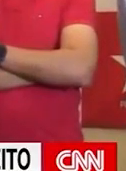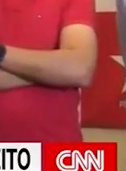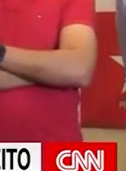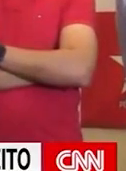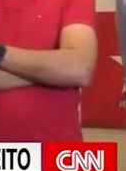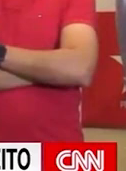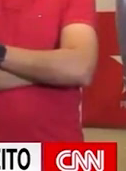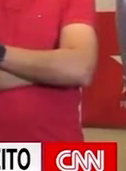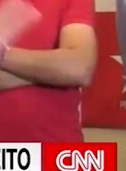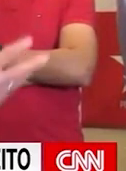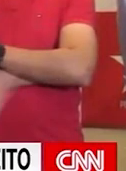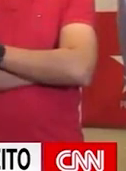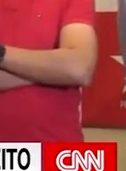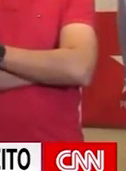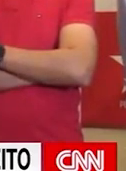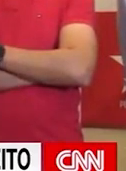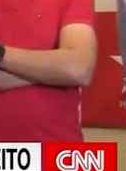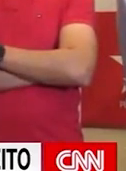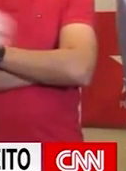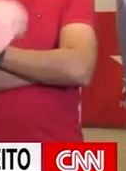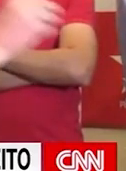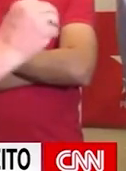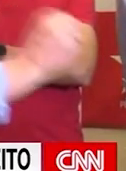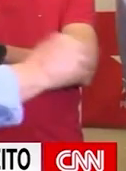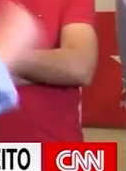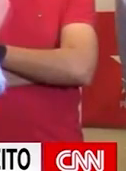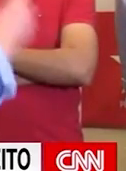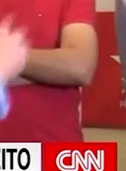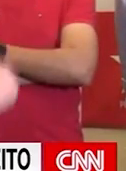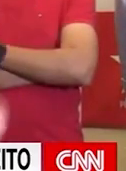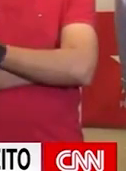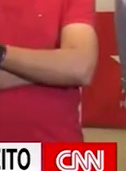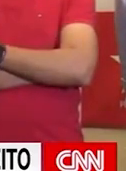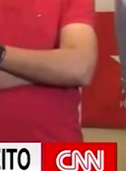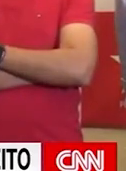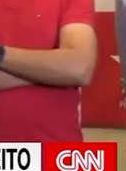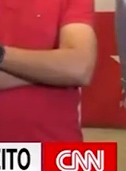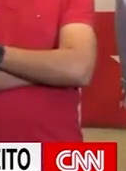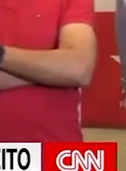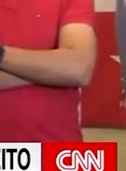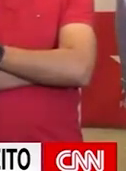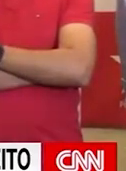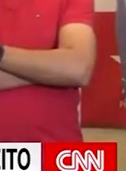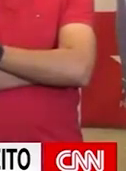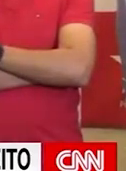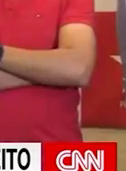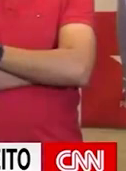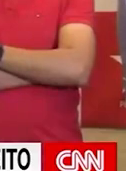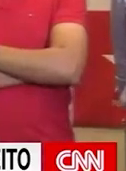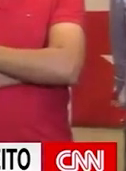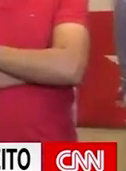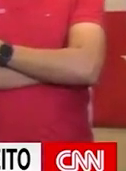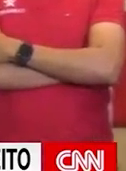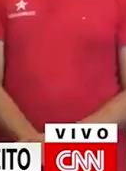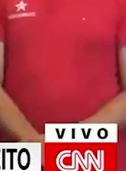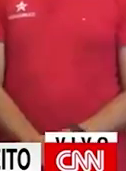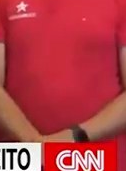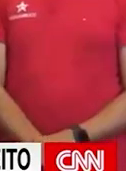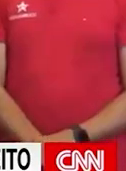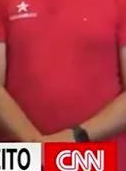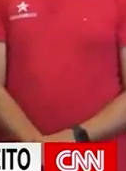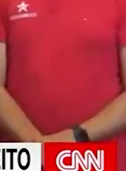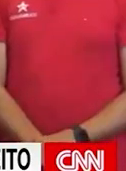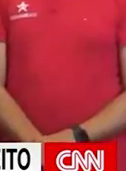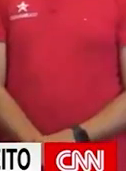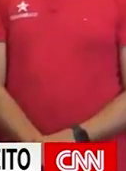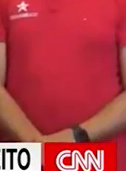militares. Não há por que conversar com militares, não há por que conversar com o Ministério Público, não há por que conversar com a Polícia Federal. Quando